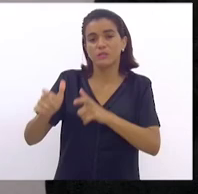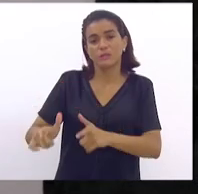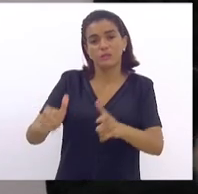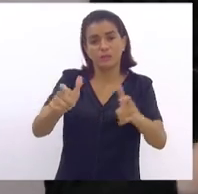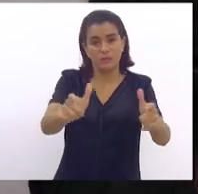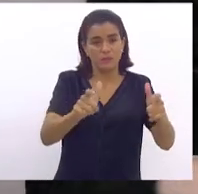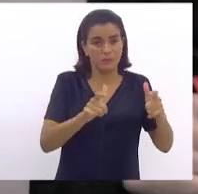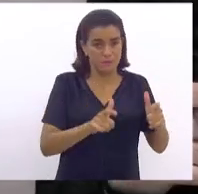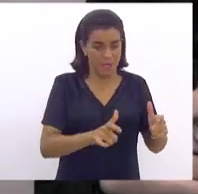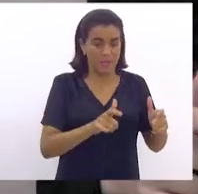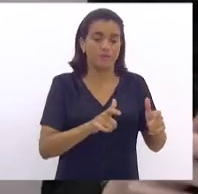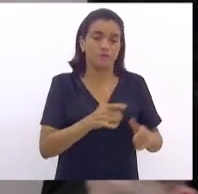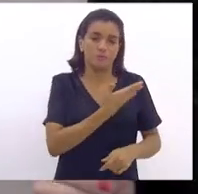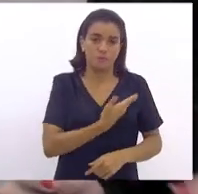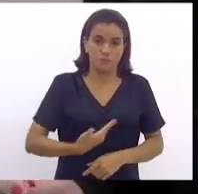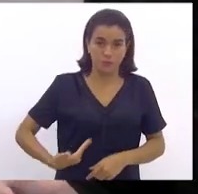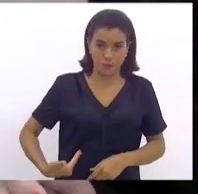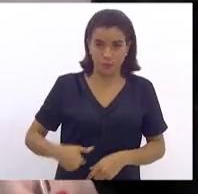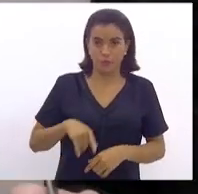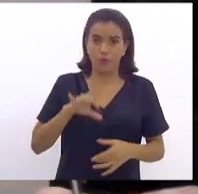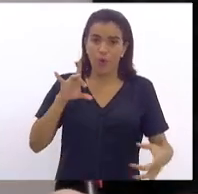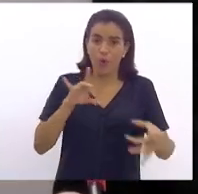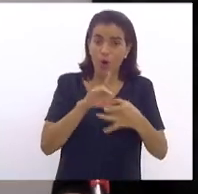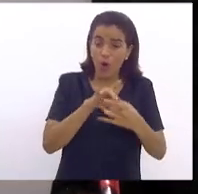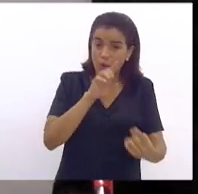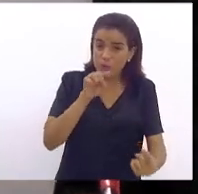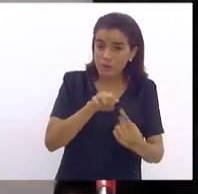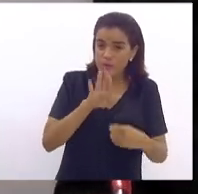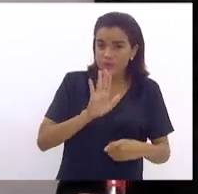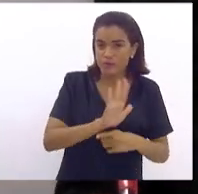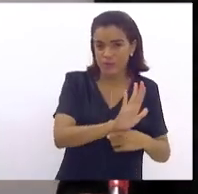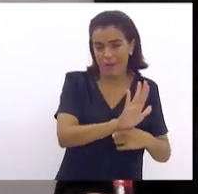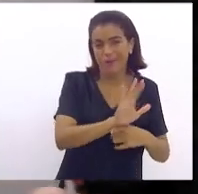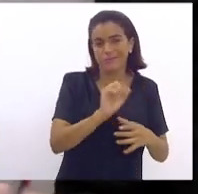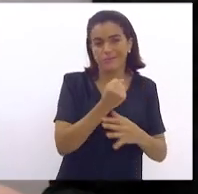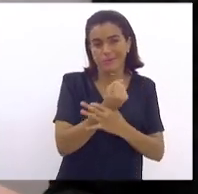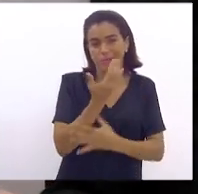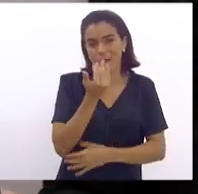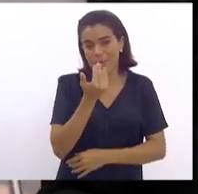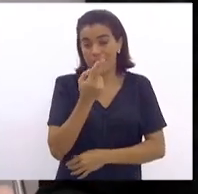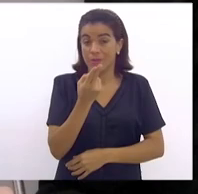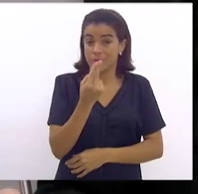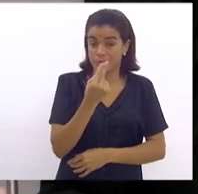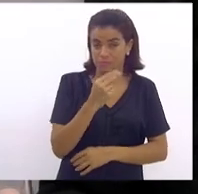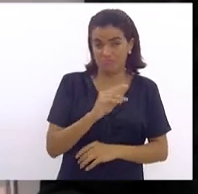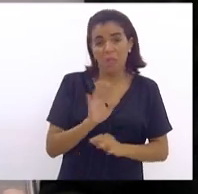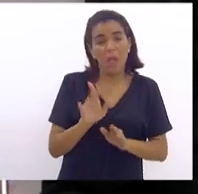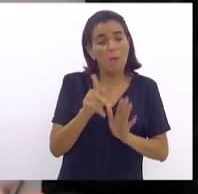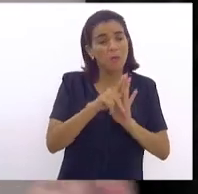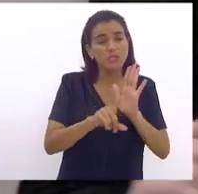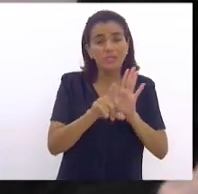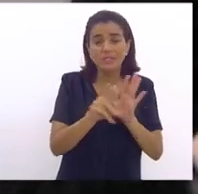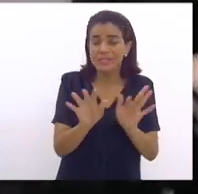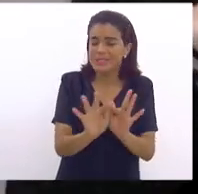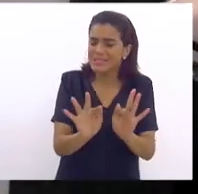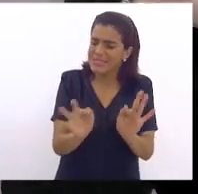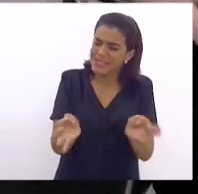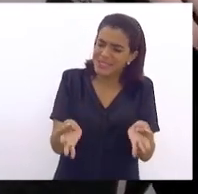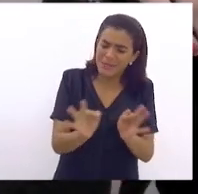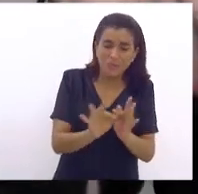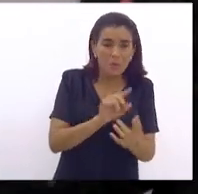rede de segurança alimentar e nutricional. Esse projeto é um projeto muito simples, é um projeto